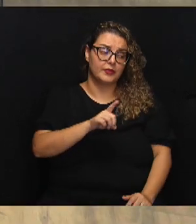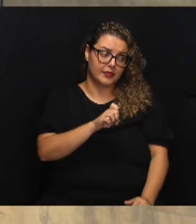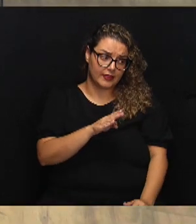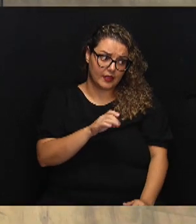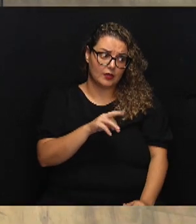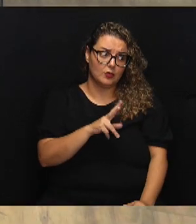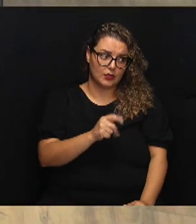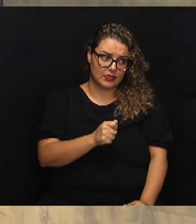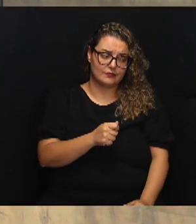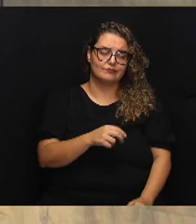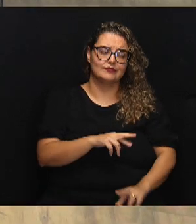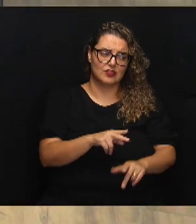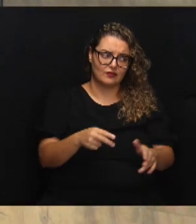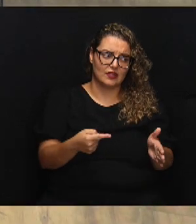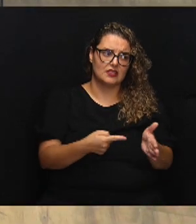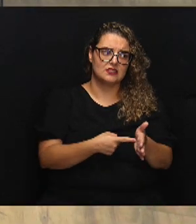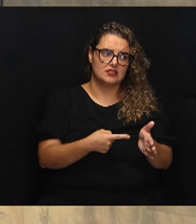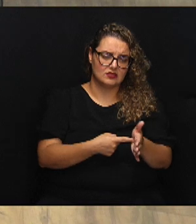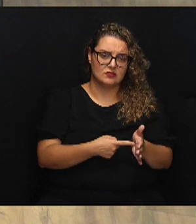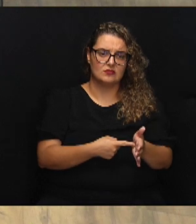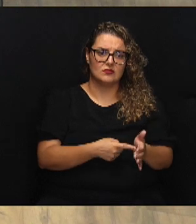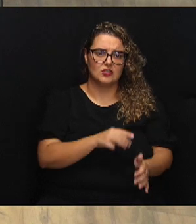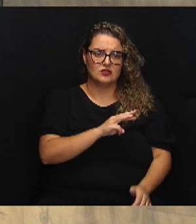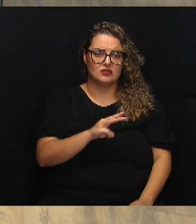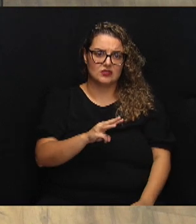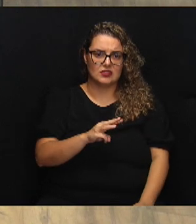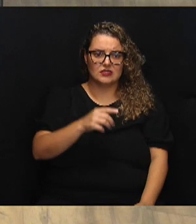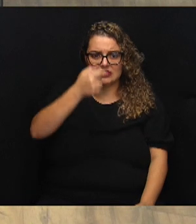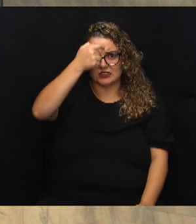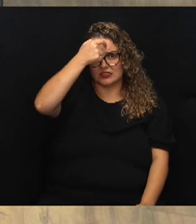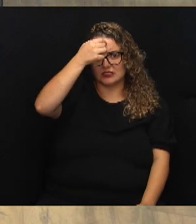pelo telefone 156, pelo site